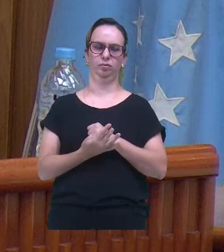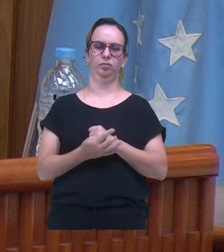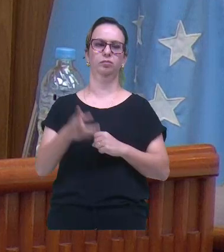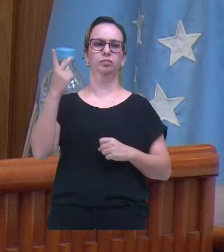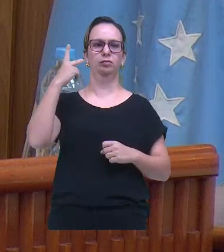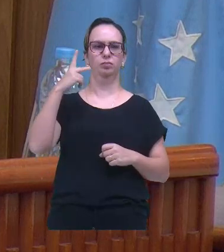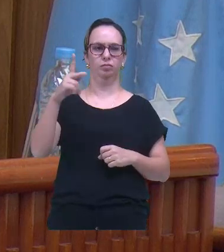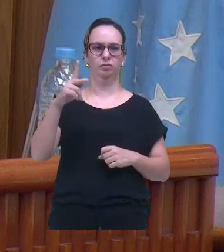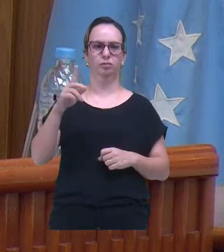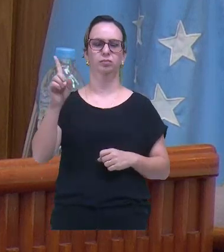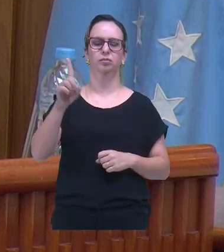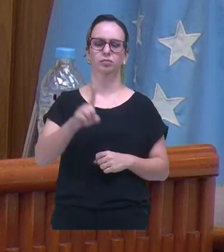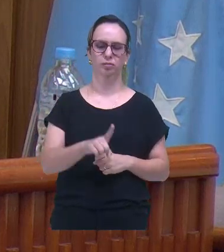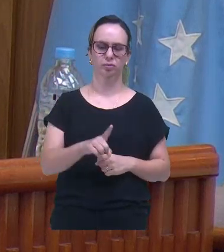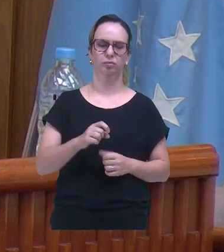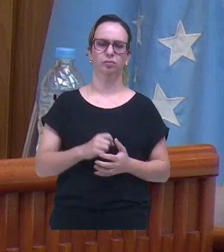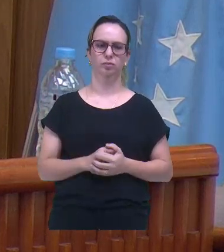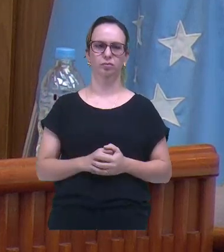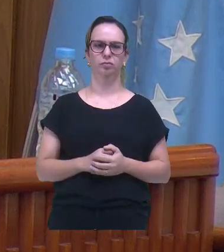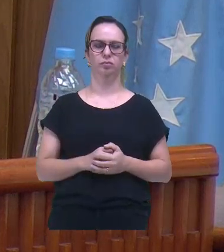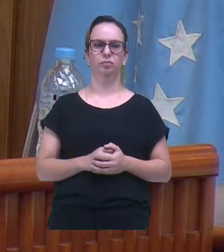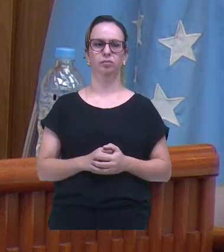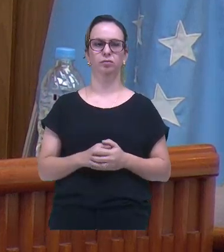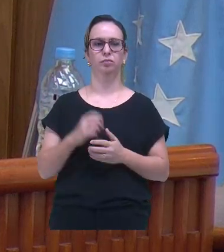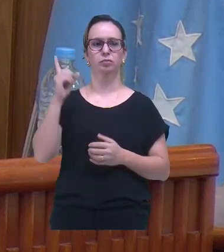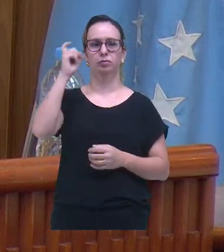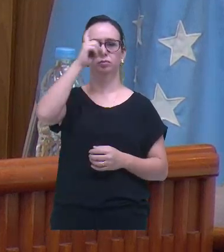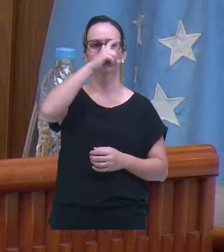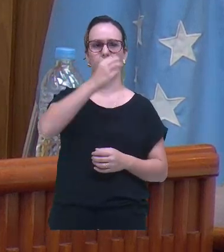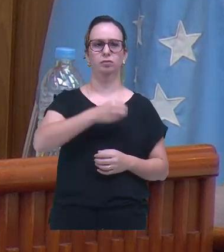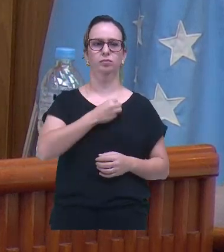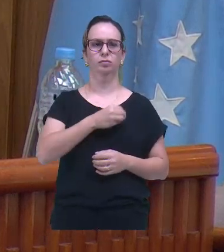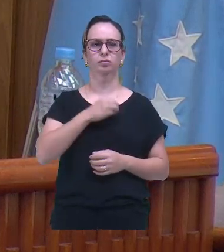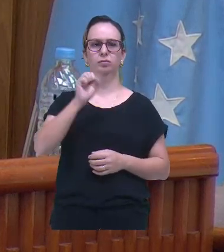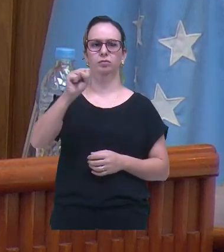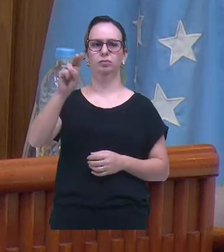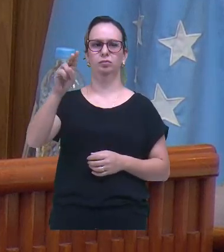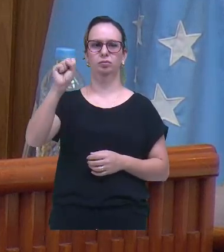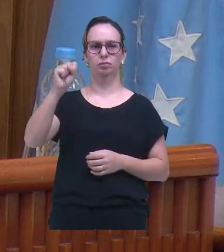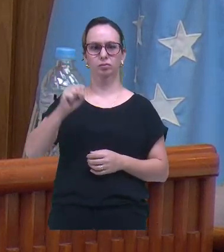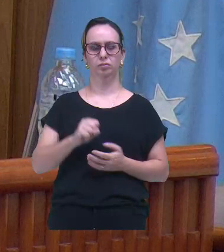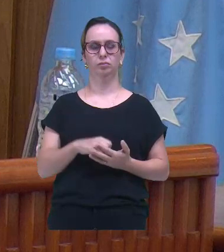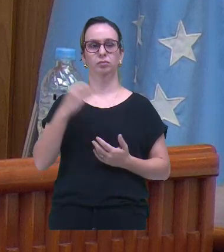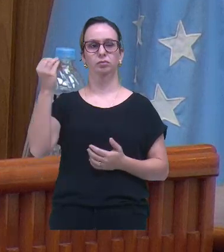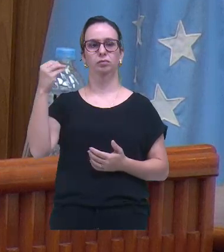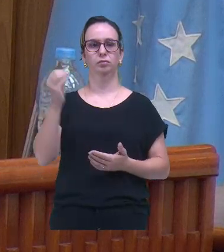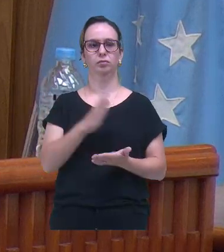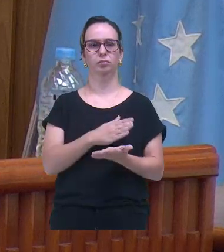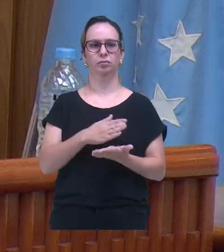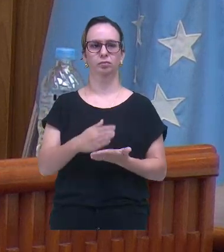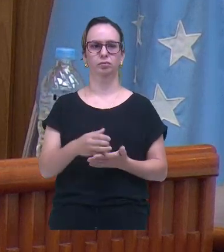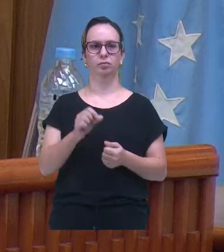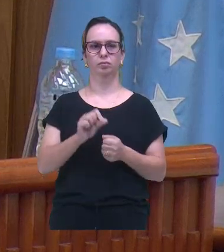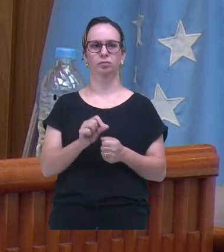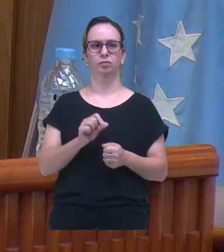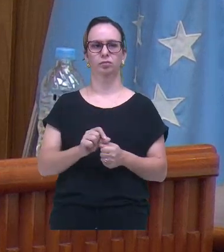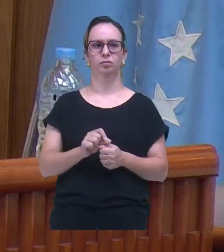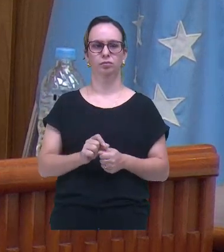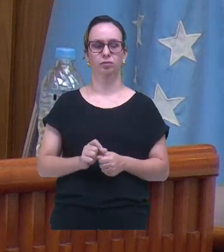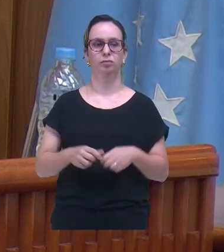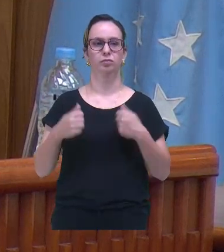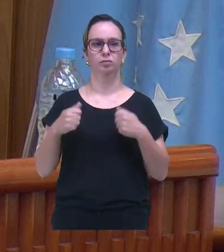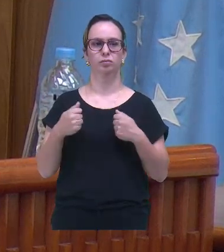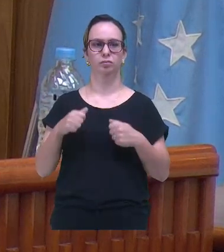lutas vividas pelo Sistema Único de Saúde, que, desde a sua instituição, nos forneceu as ferramentas